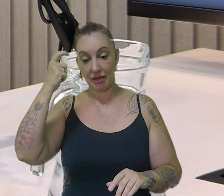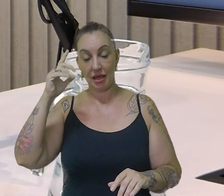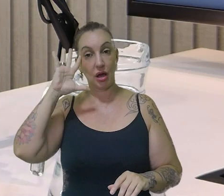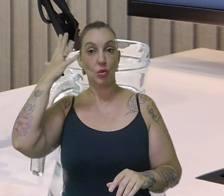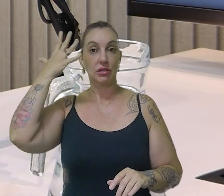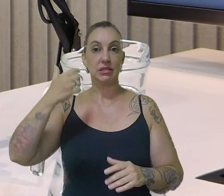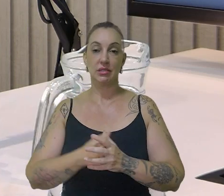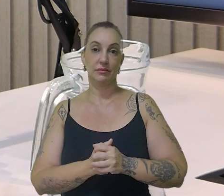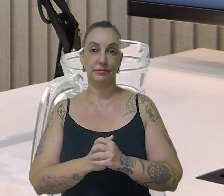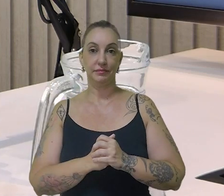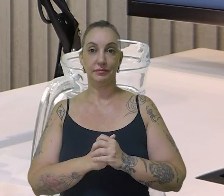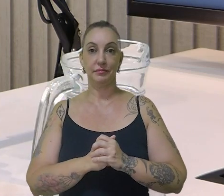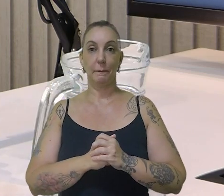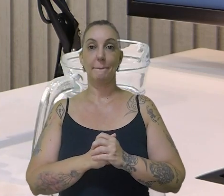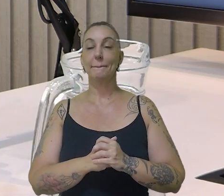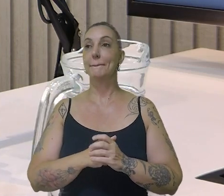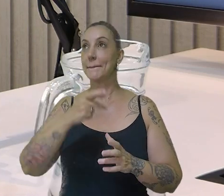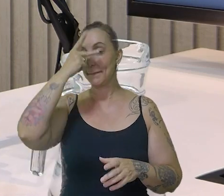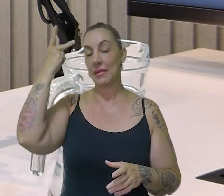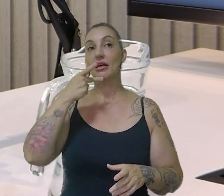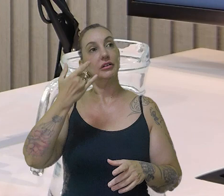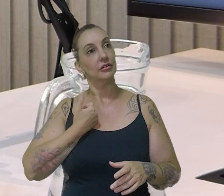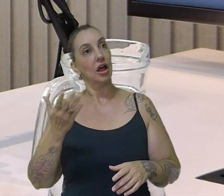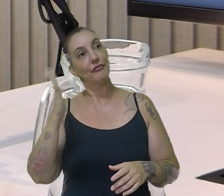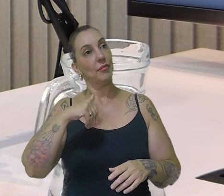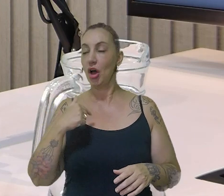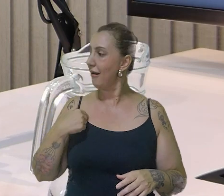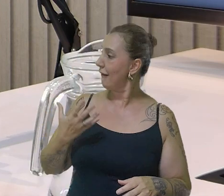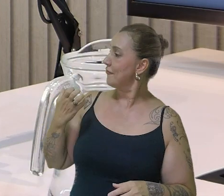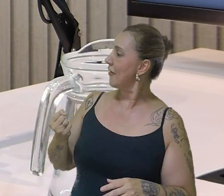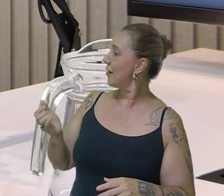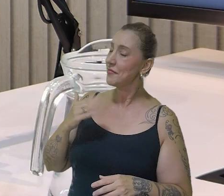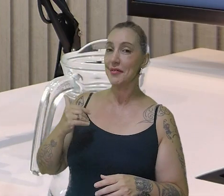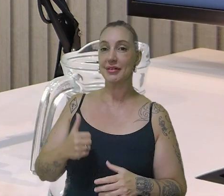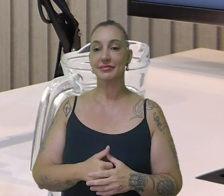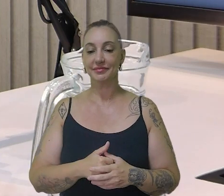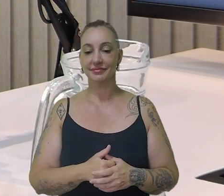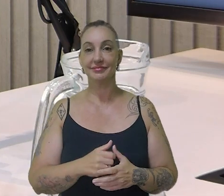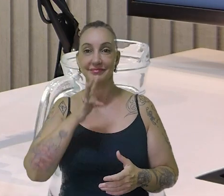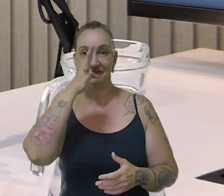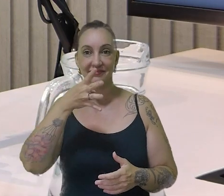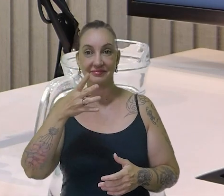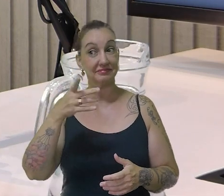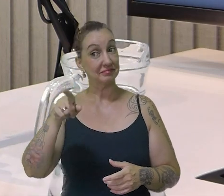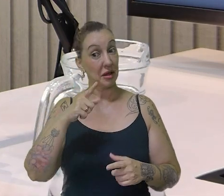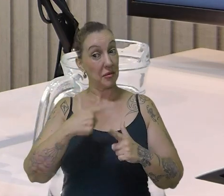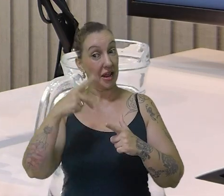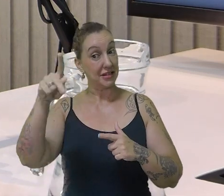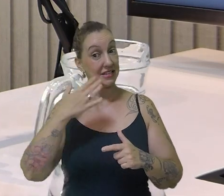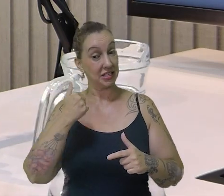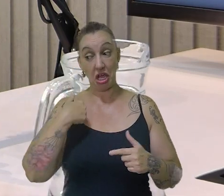acidente mesmo assim de alguém falasse E aí vamos e eu ah vamos aí aham arriscou o risco é teu que tá me